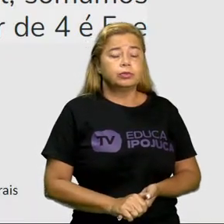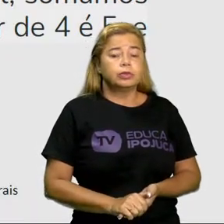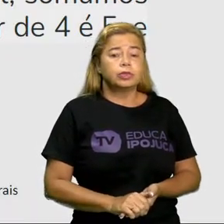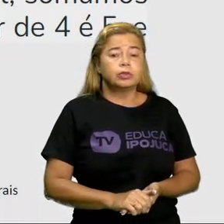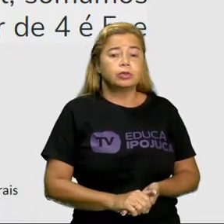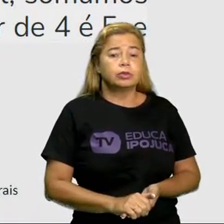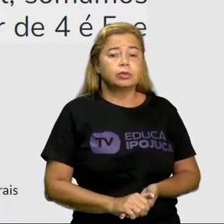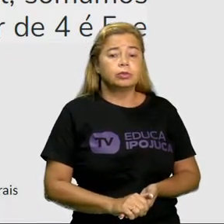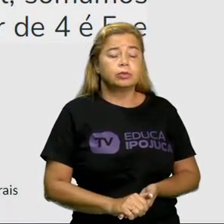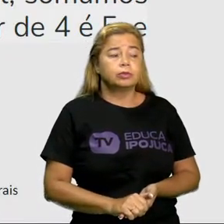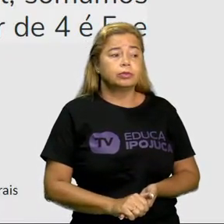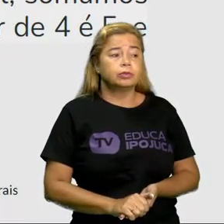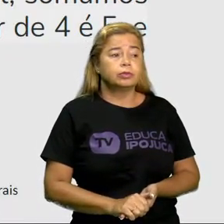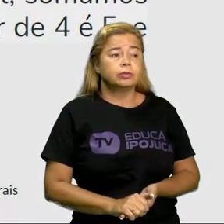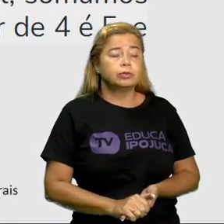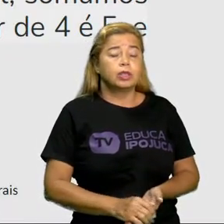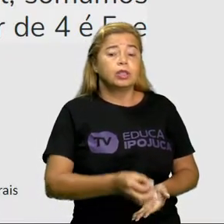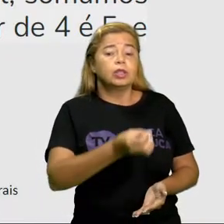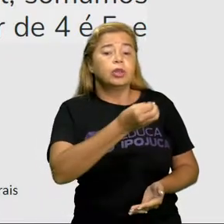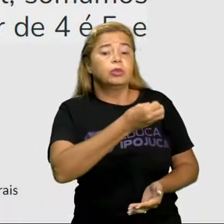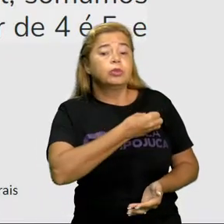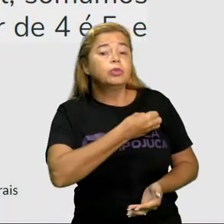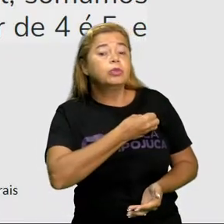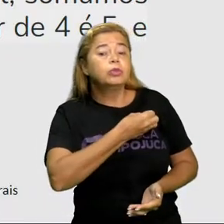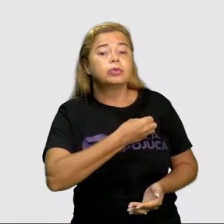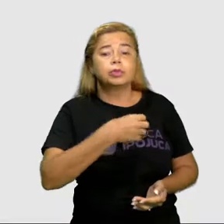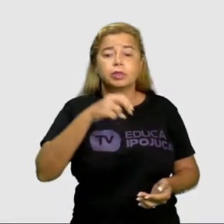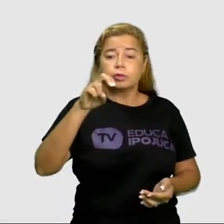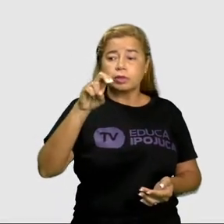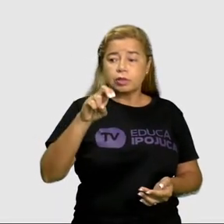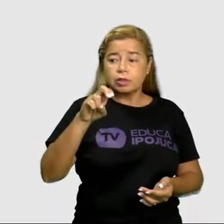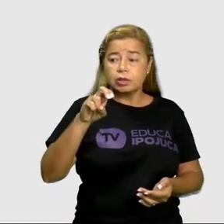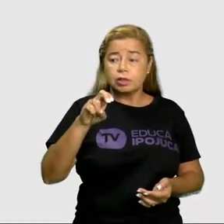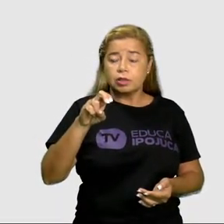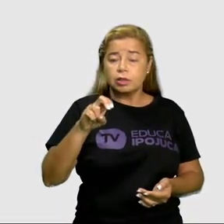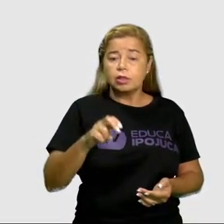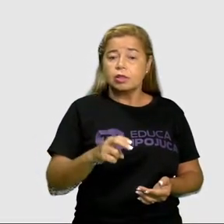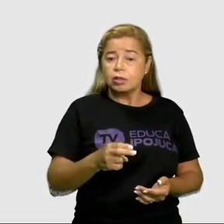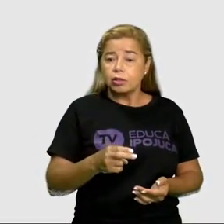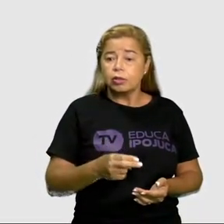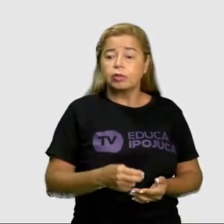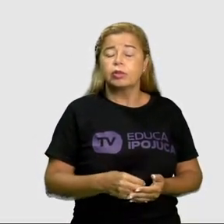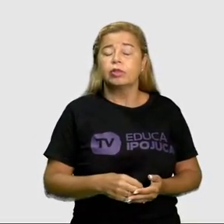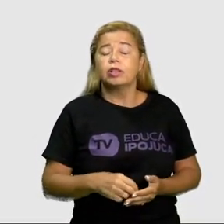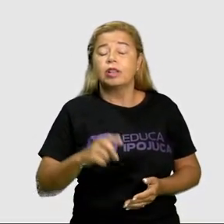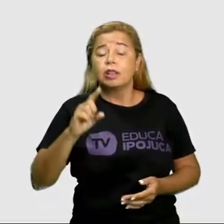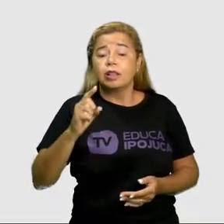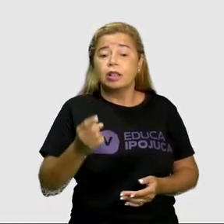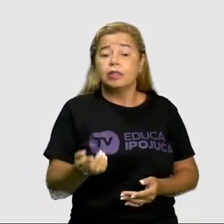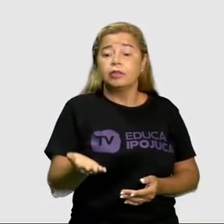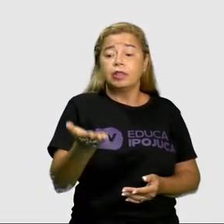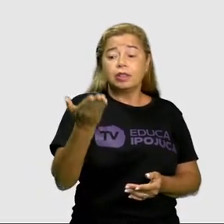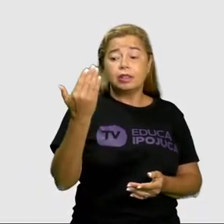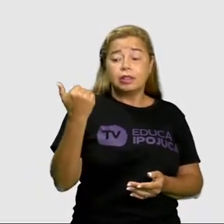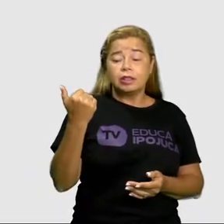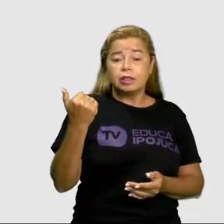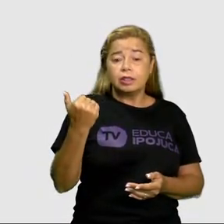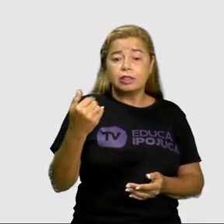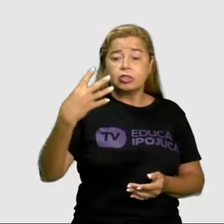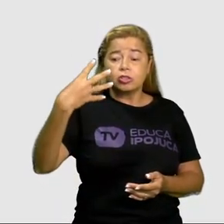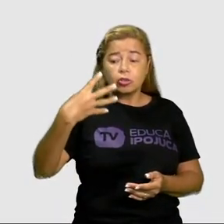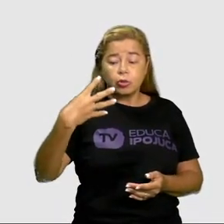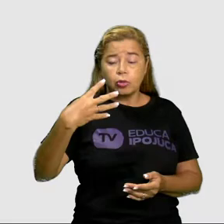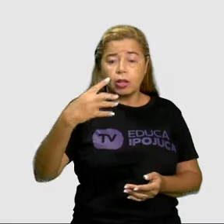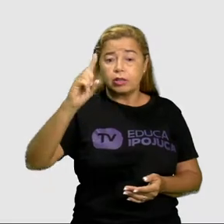5, no caso, ele é o sucessor de 4. E o antecessor? Antecessor já está